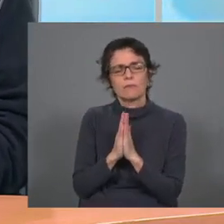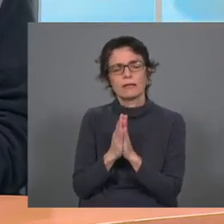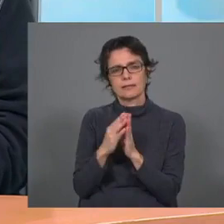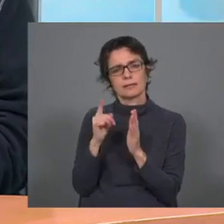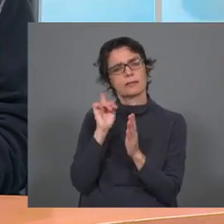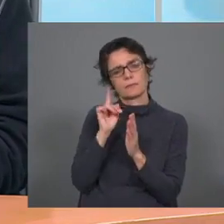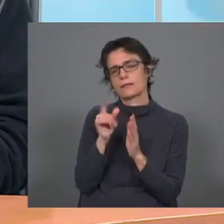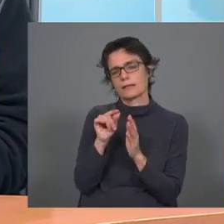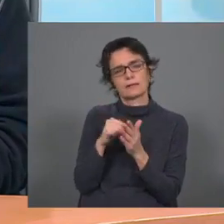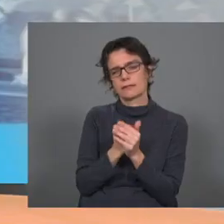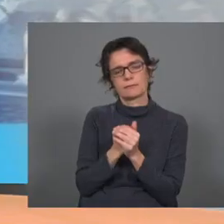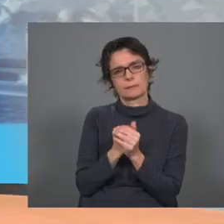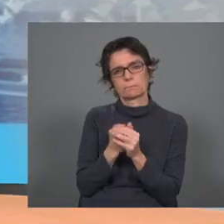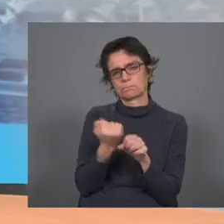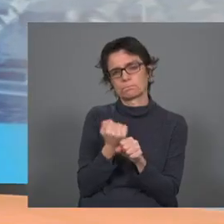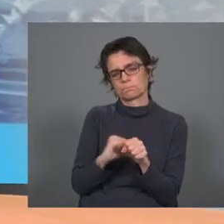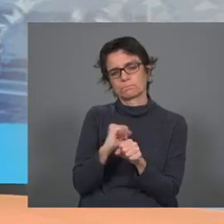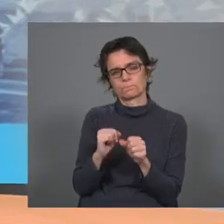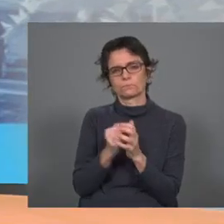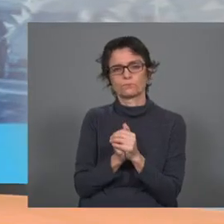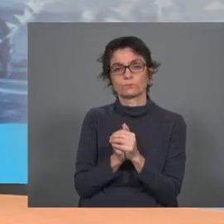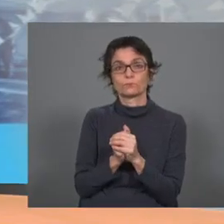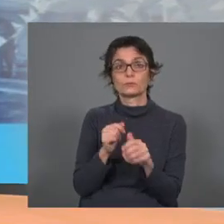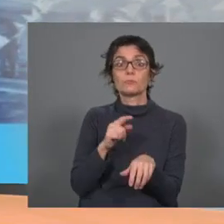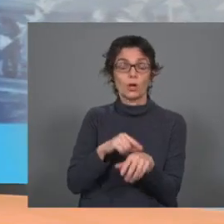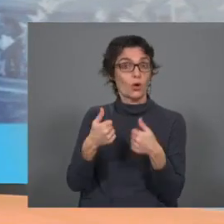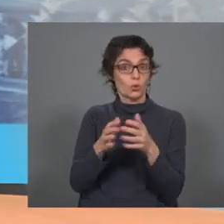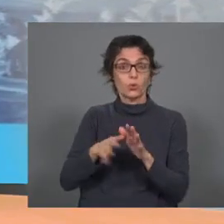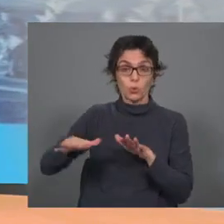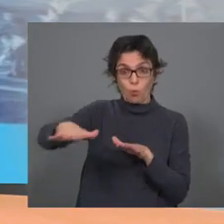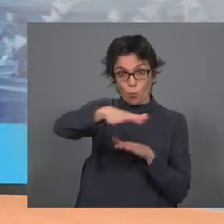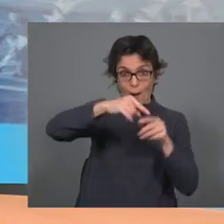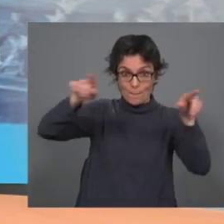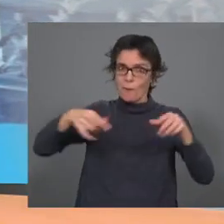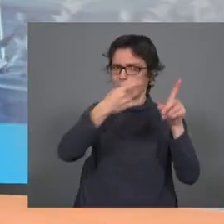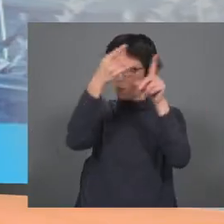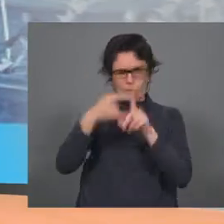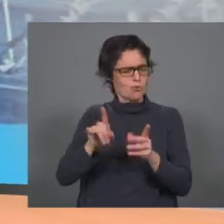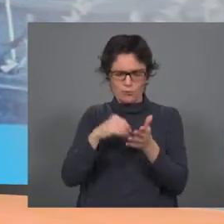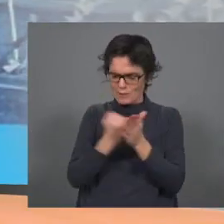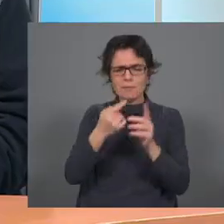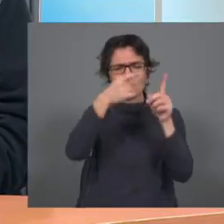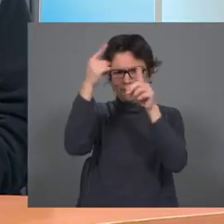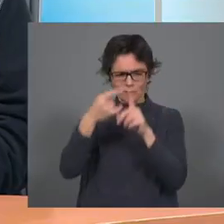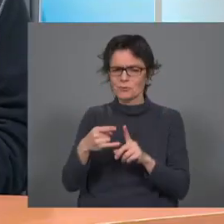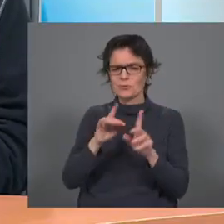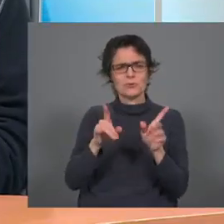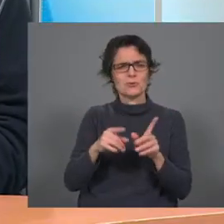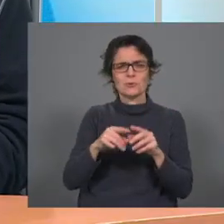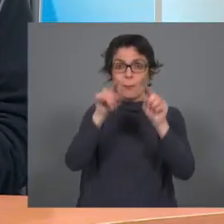nossas atividades, sim. Estamos a falar que tudo decorre num ambiente digital. Sim, tudo por Zoom, várias atividades por